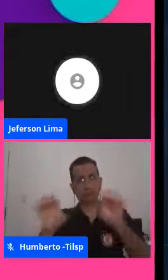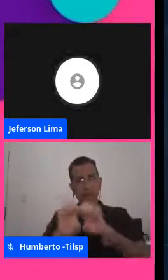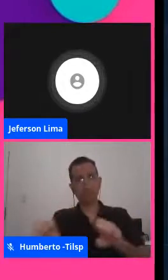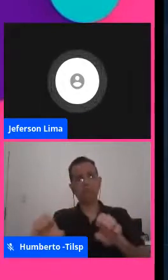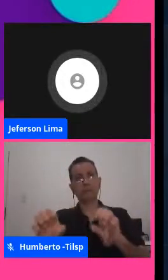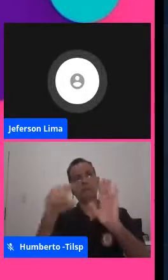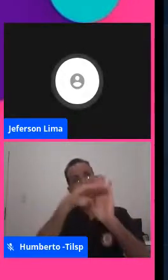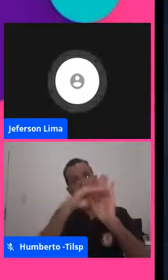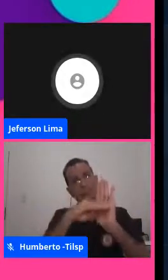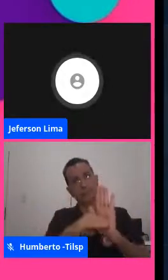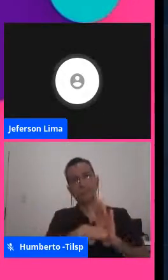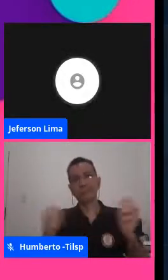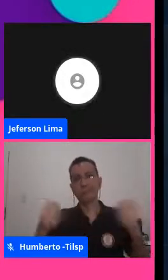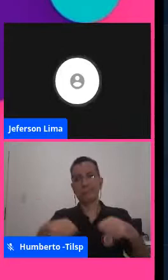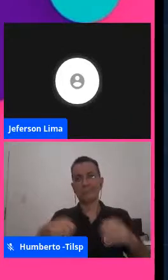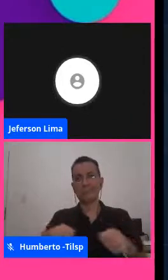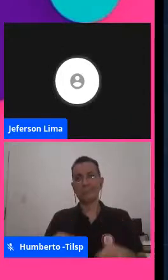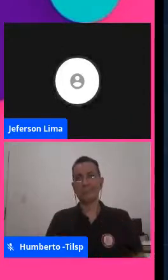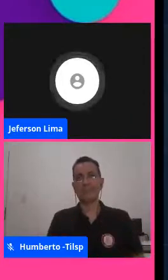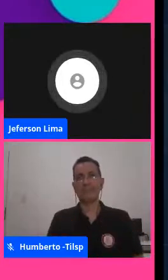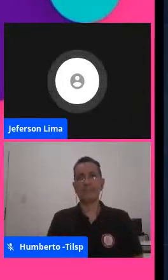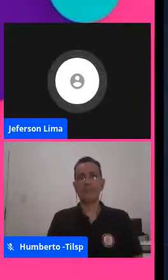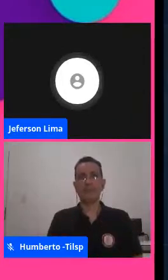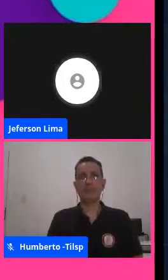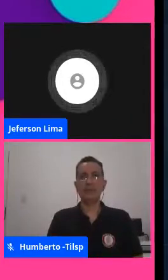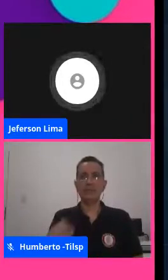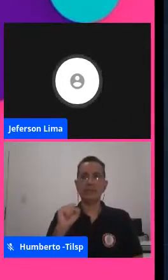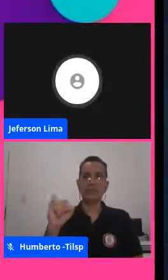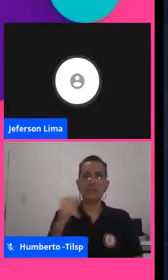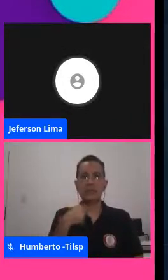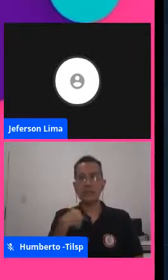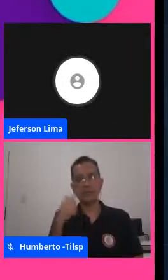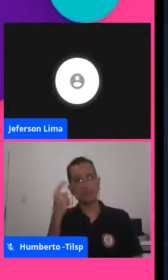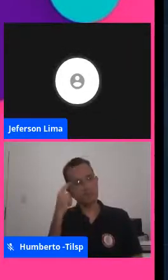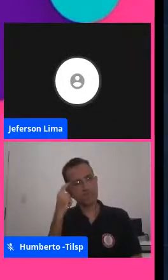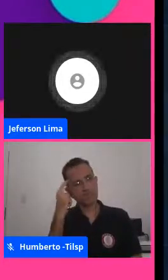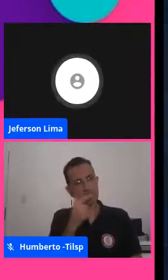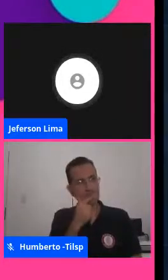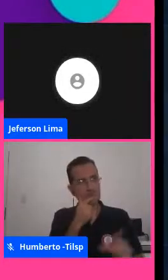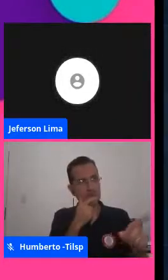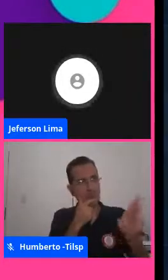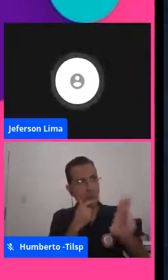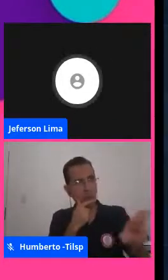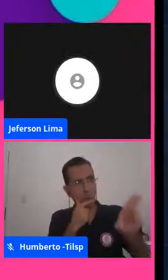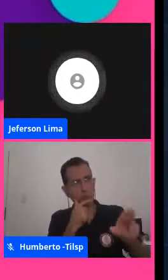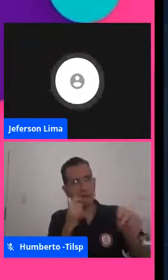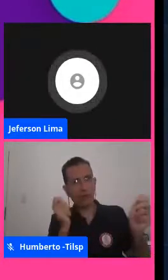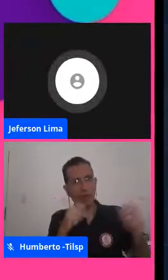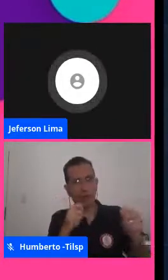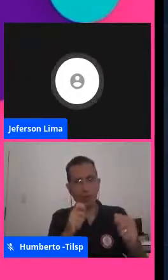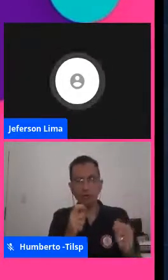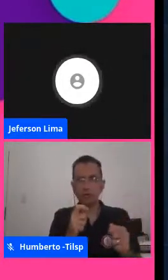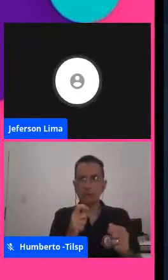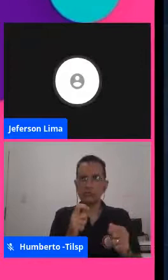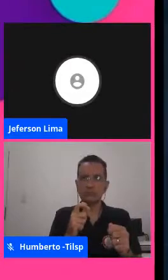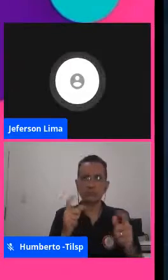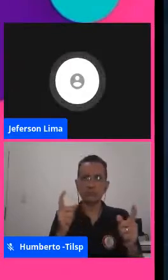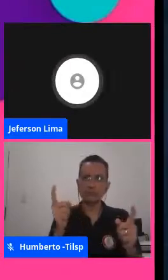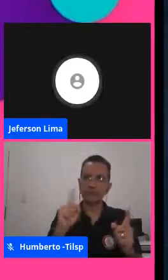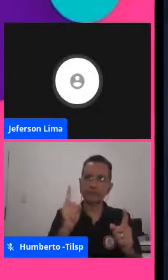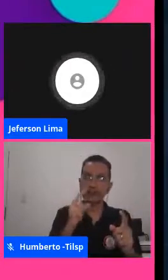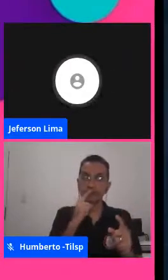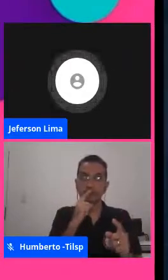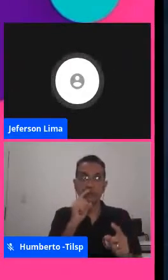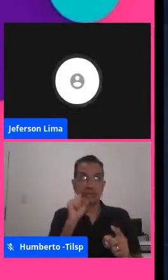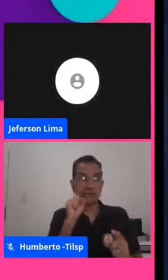né, se preocupando com, tipo, olha, eu acho que esse recurso aqui é bom eu colocar um if para, se ele chegar perto do limite, ele